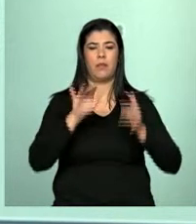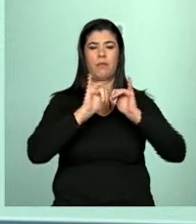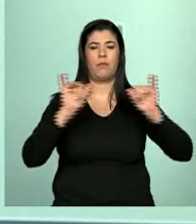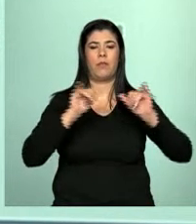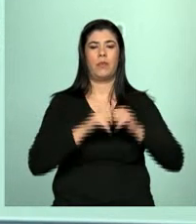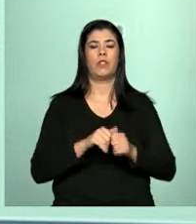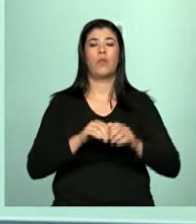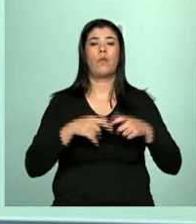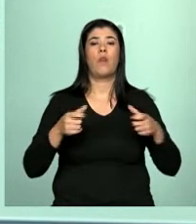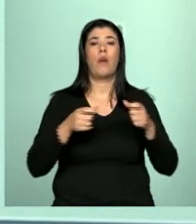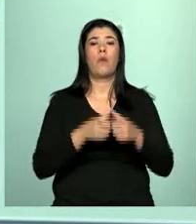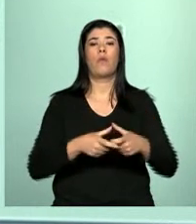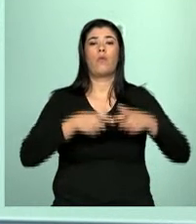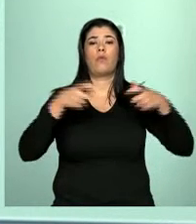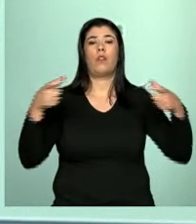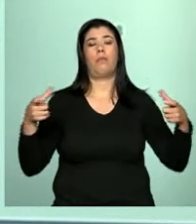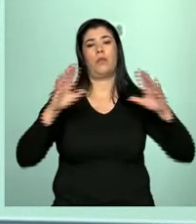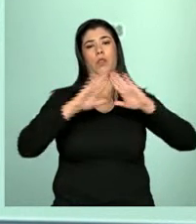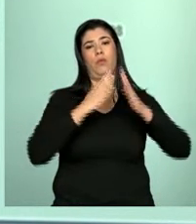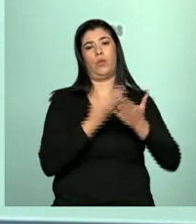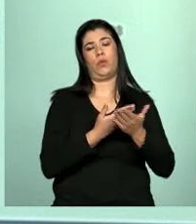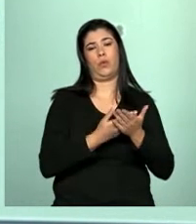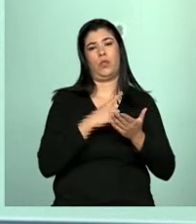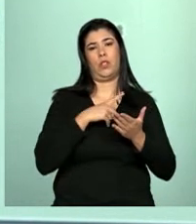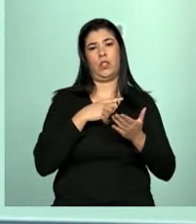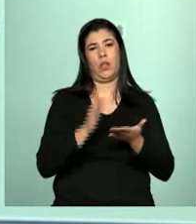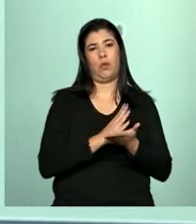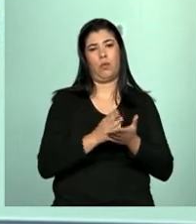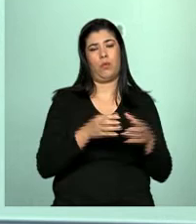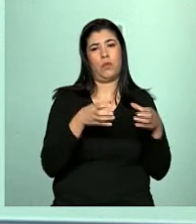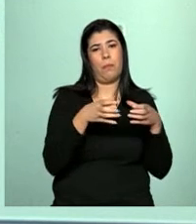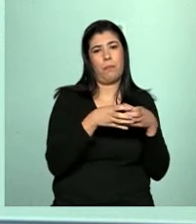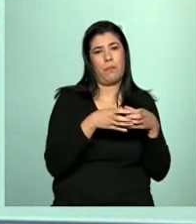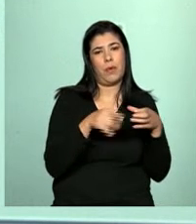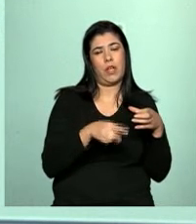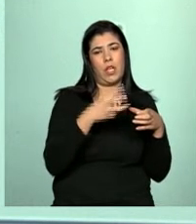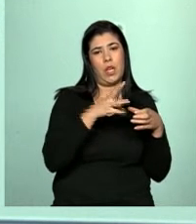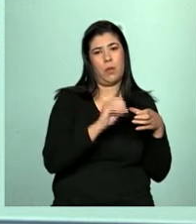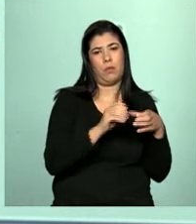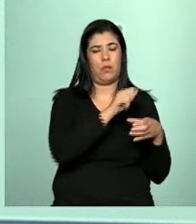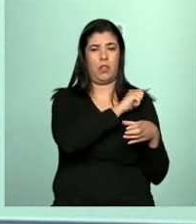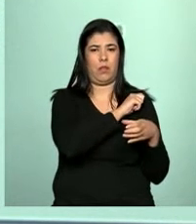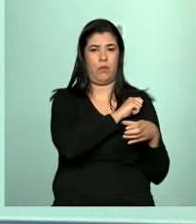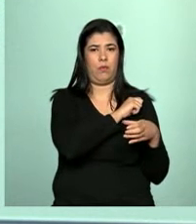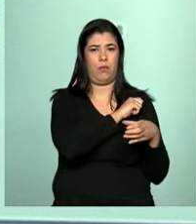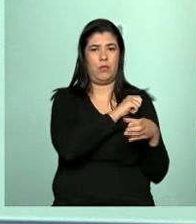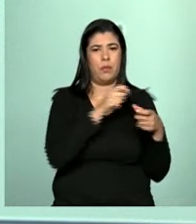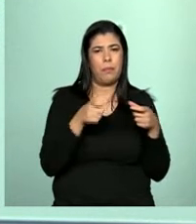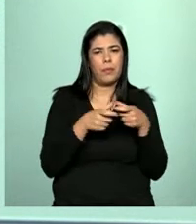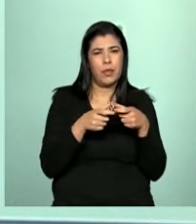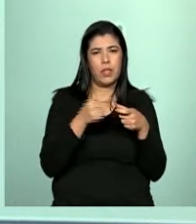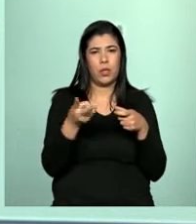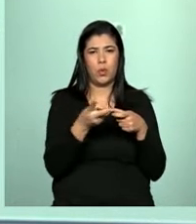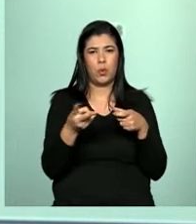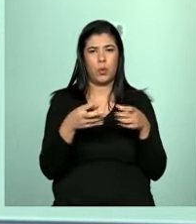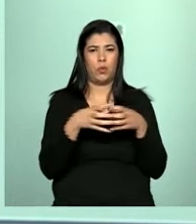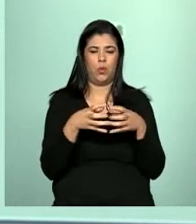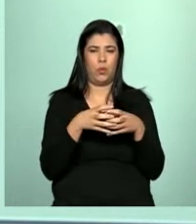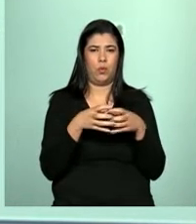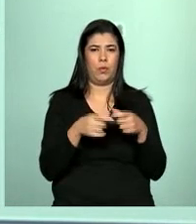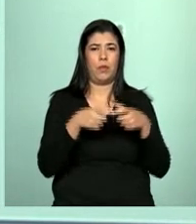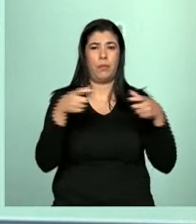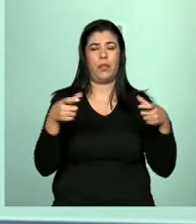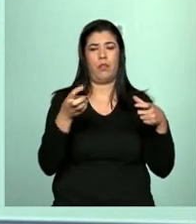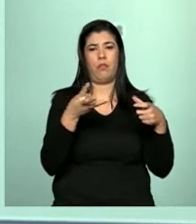Eu tenho escolas muito pequenas, é a escola de uma turma com 30 alunos. Depois pequena, duas turmas, médio,